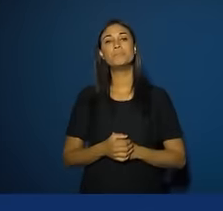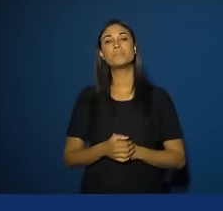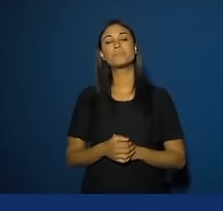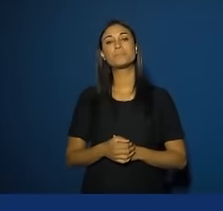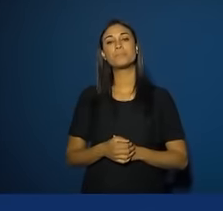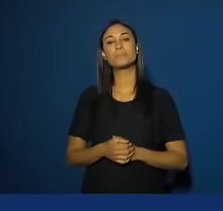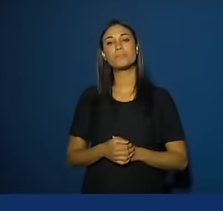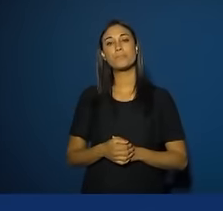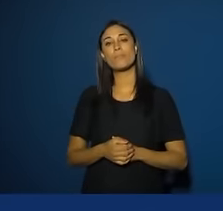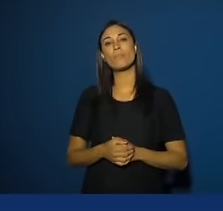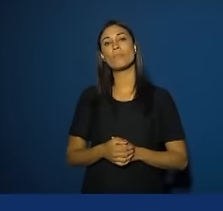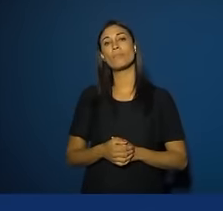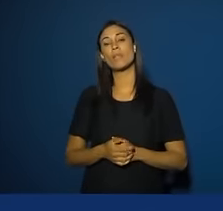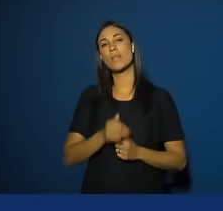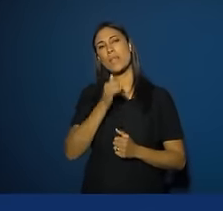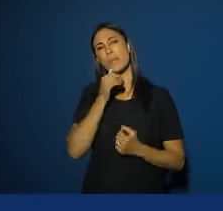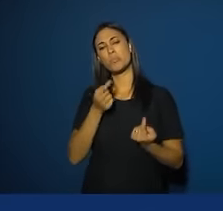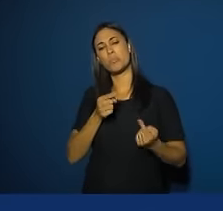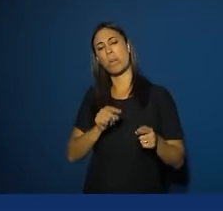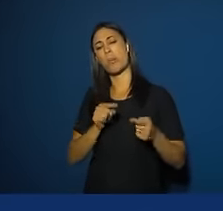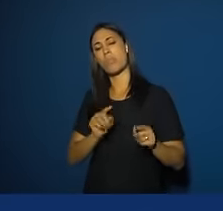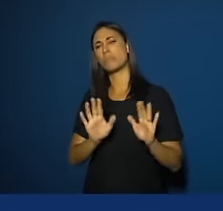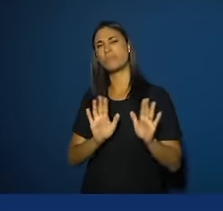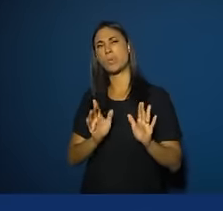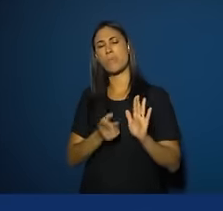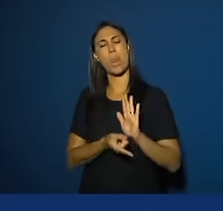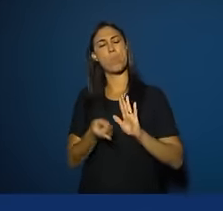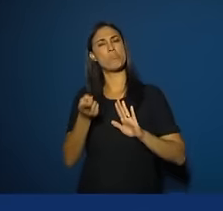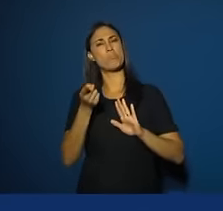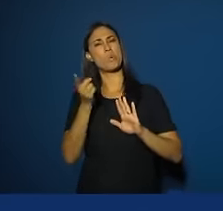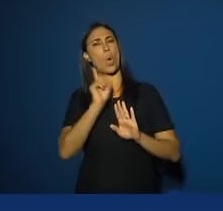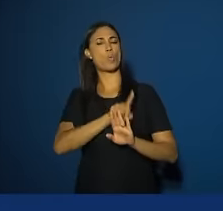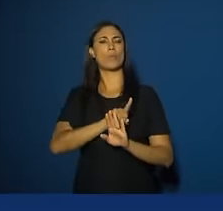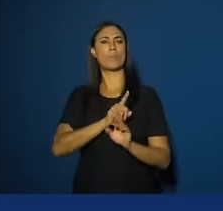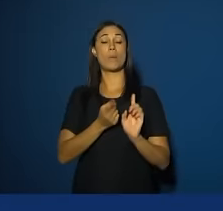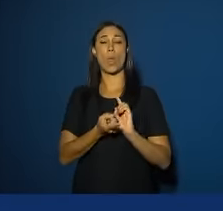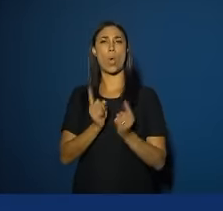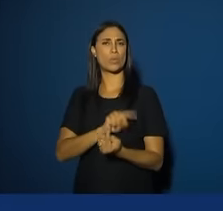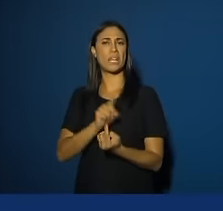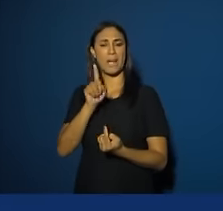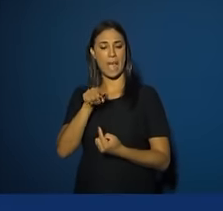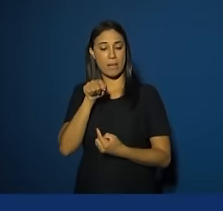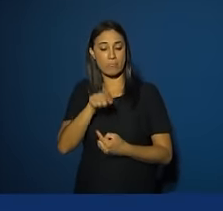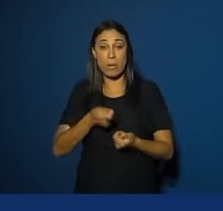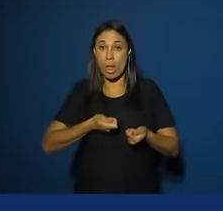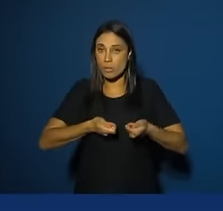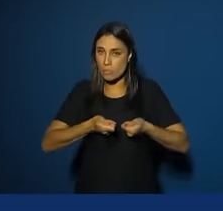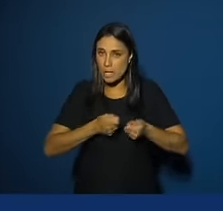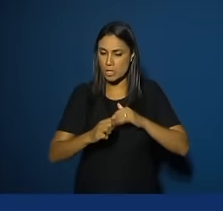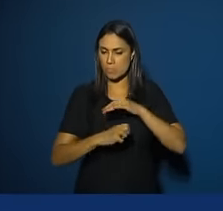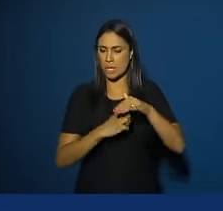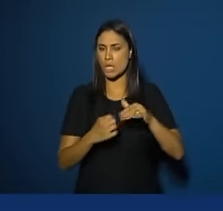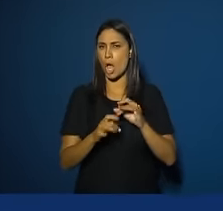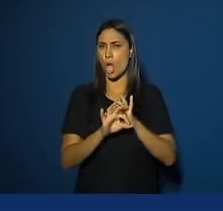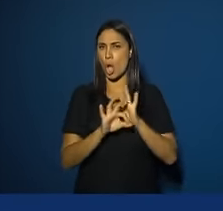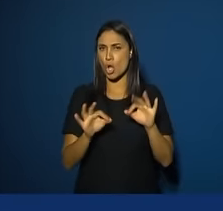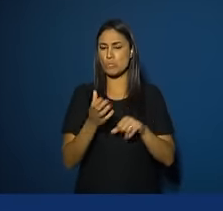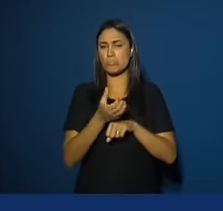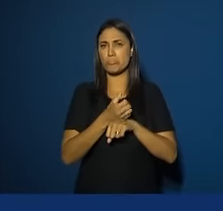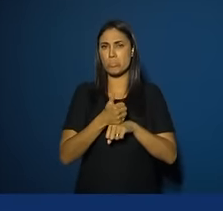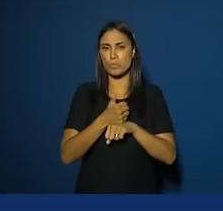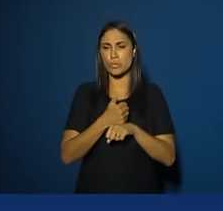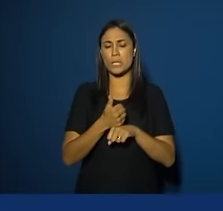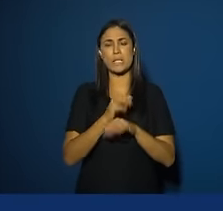eh sendo muito contestado pelo contrário continuo vendo uma companhia bem administrada com corpo de técnicos